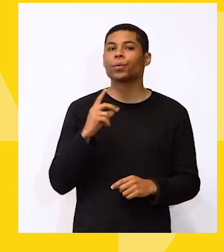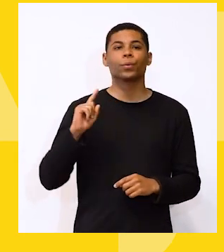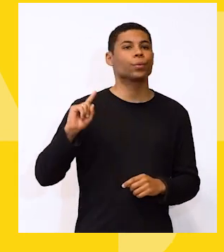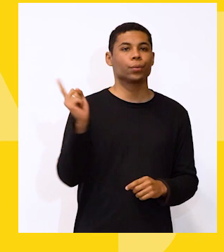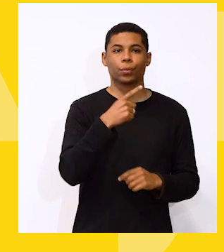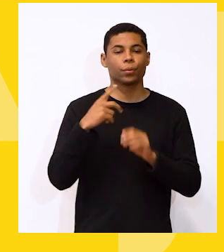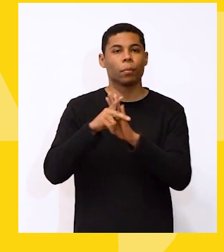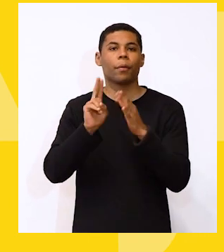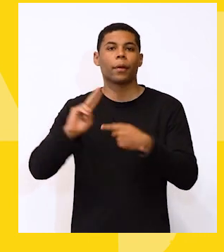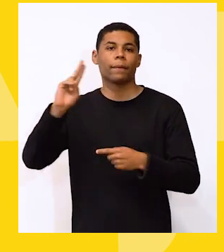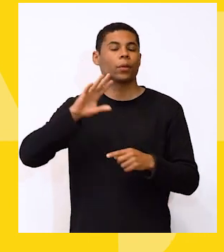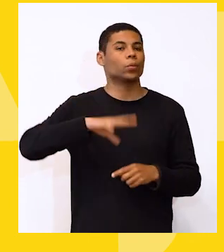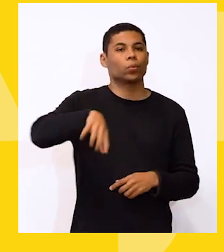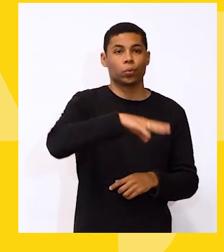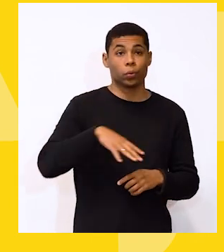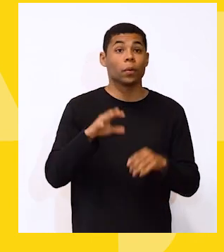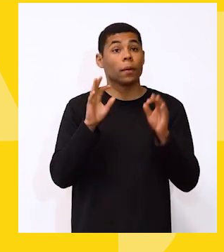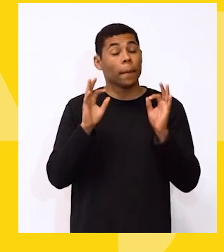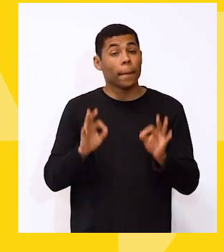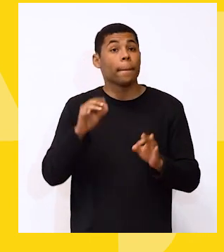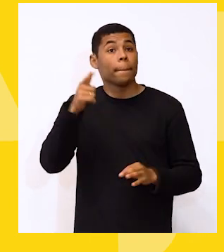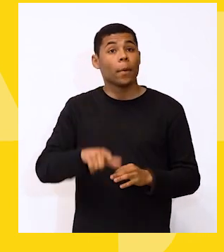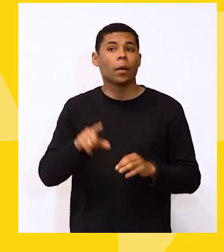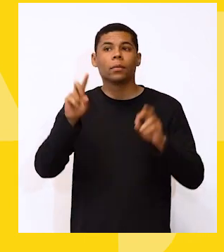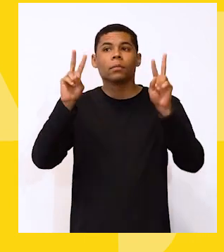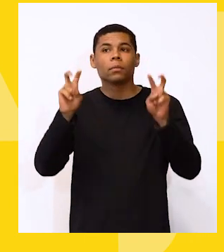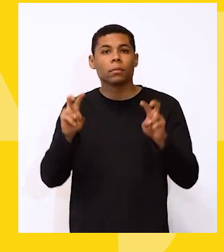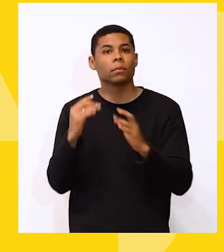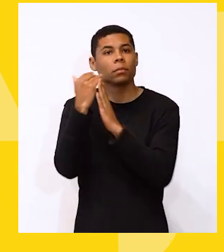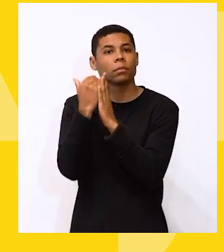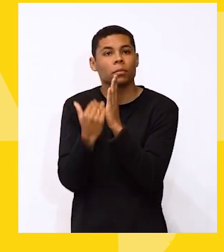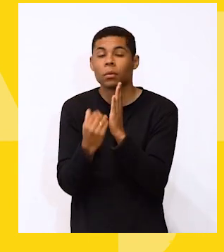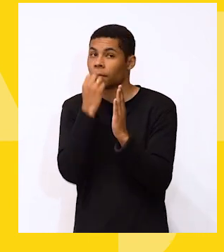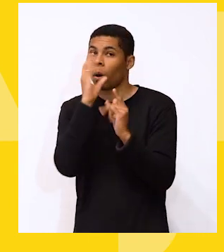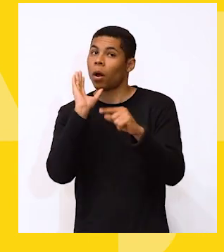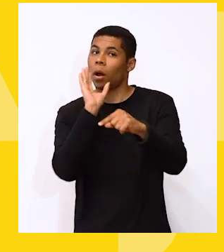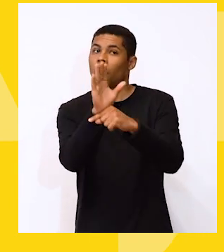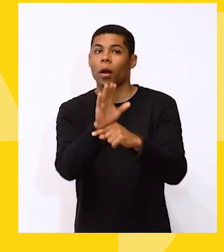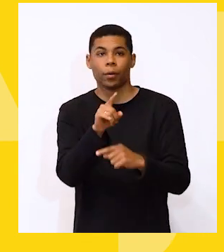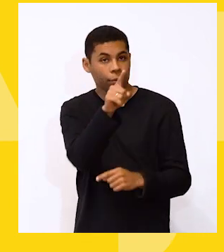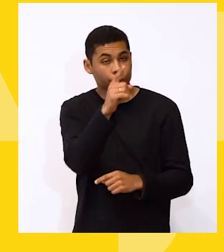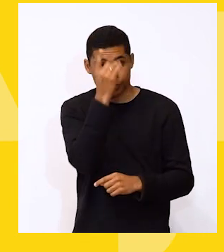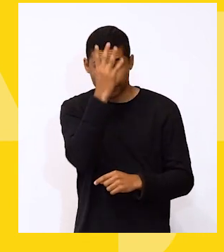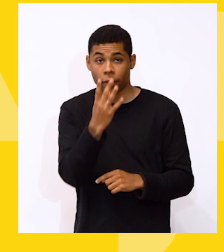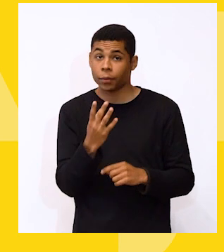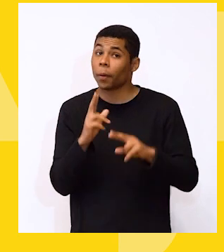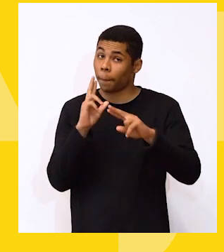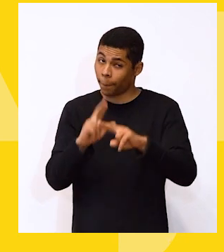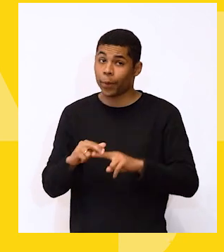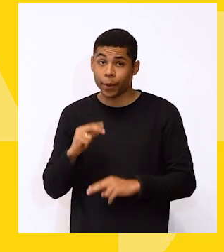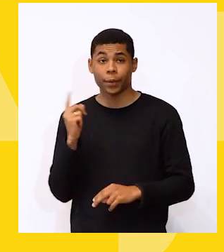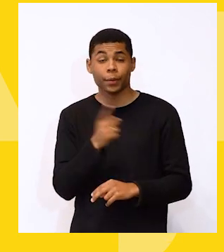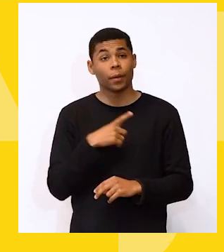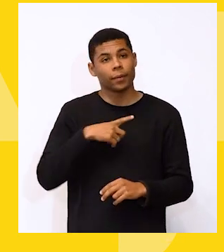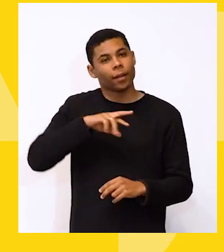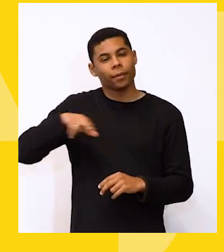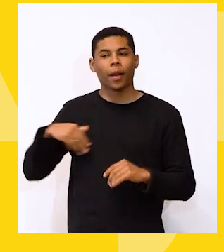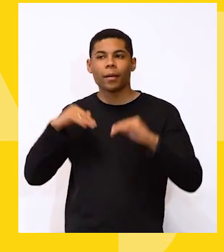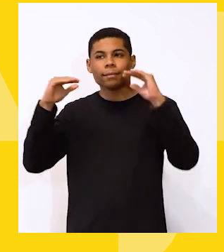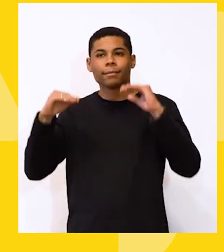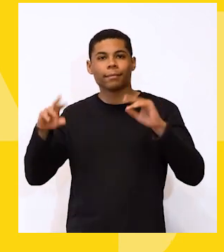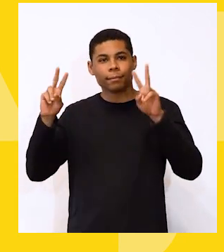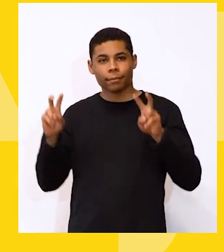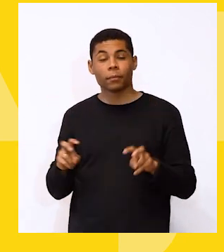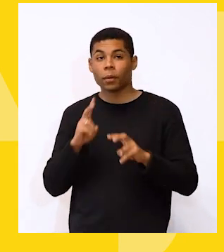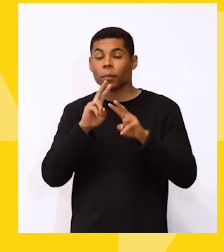as unidades na universidade como um todo e os demais têm facilitado isso então já é um produto na minha opinião essa interação tem dado um monte de resultado um